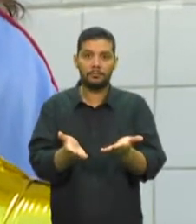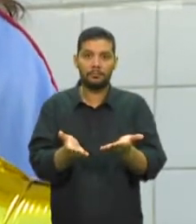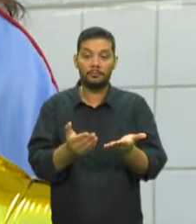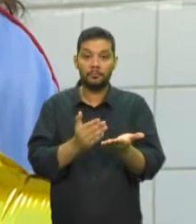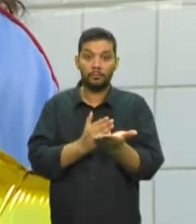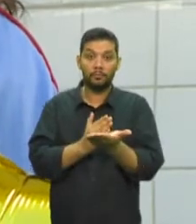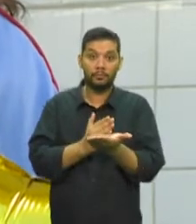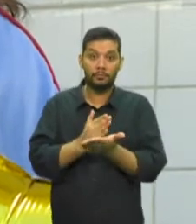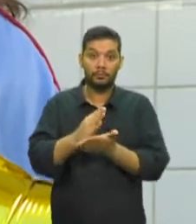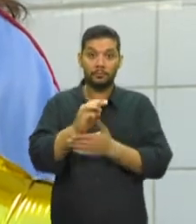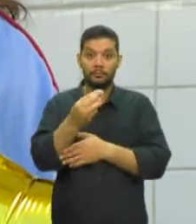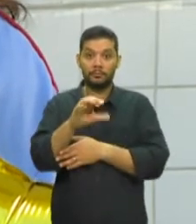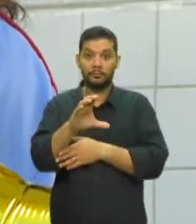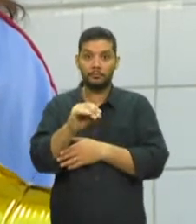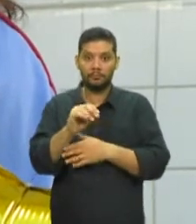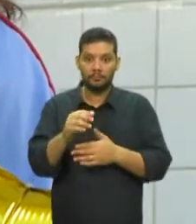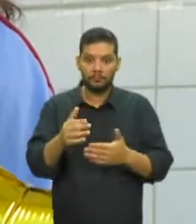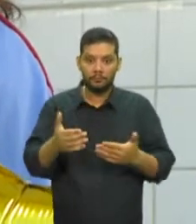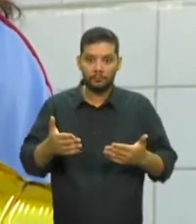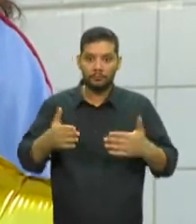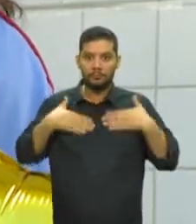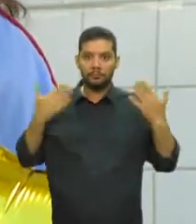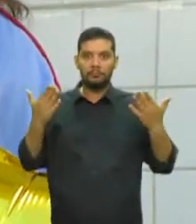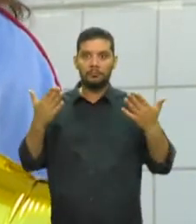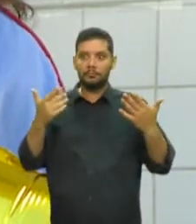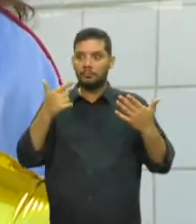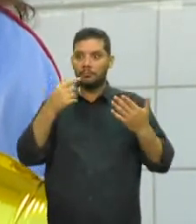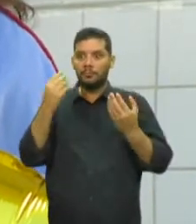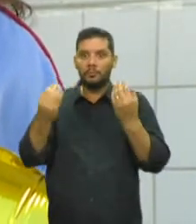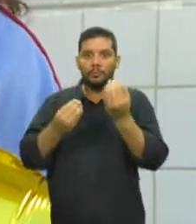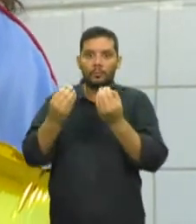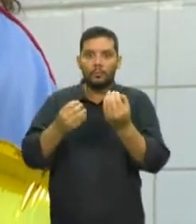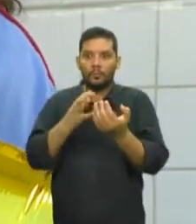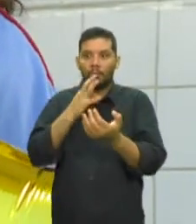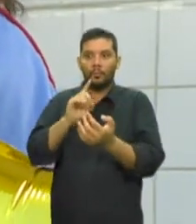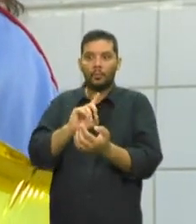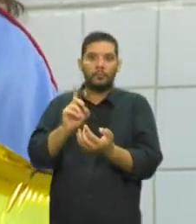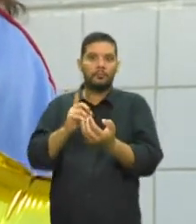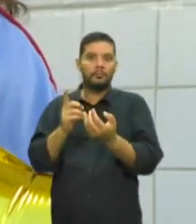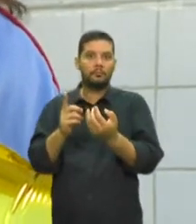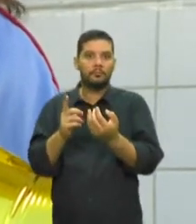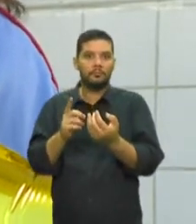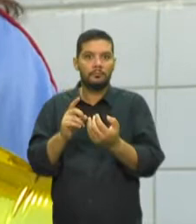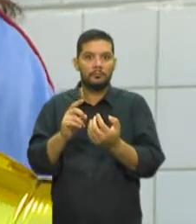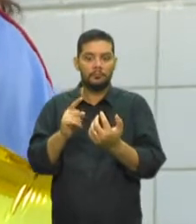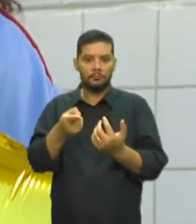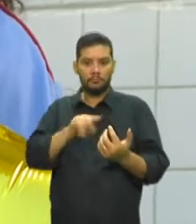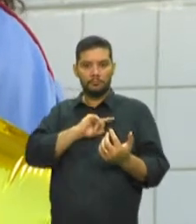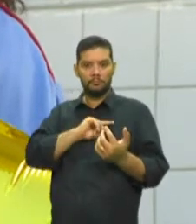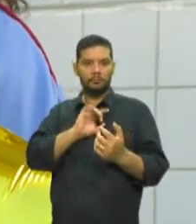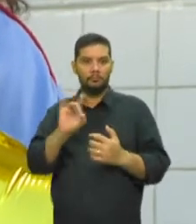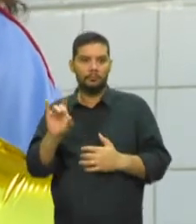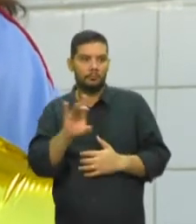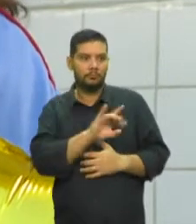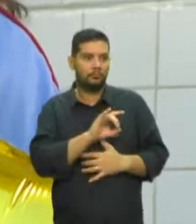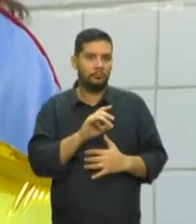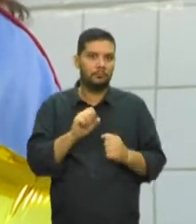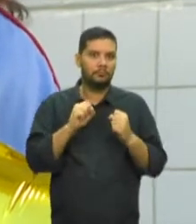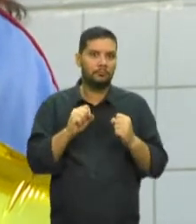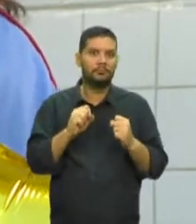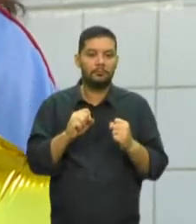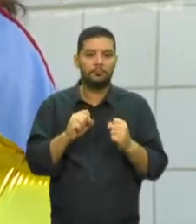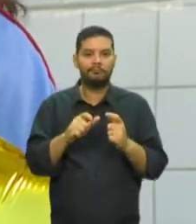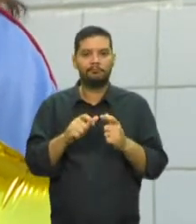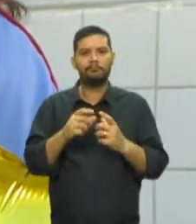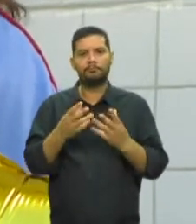em março, nós lutávamos contra um fantasma, contra um desconhecido que poderia abater qualquer um de nós. Muitos